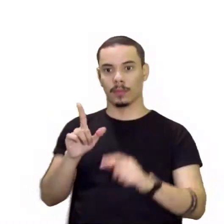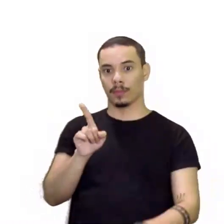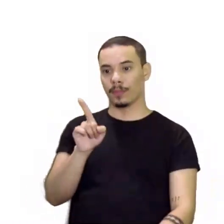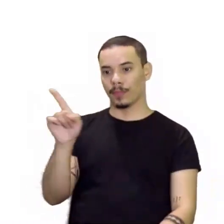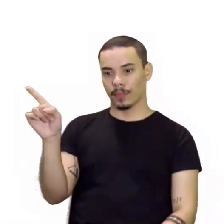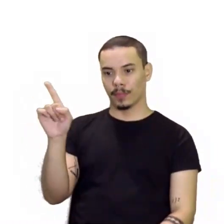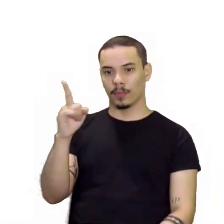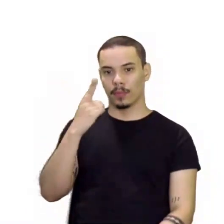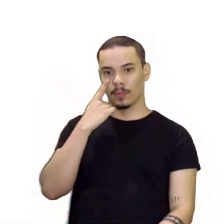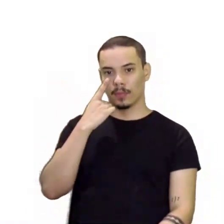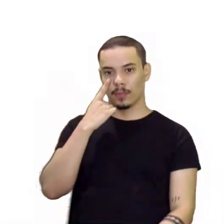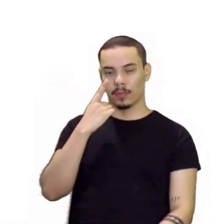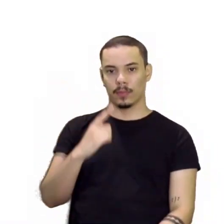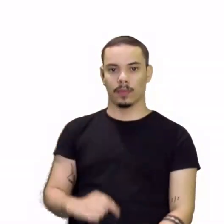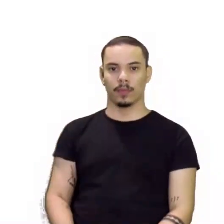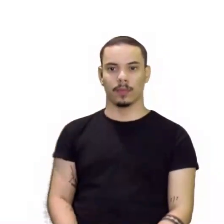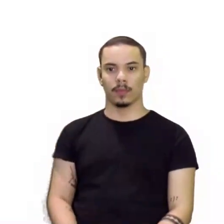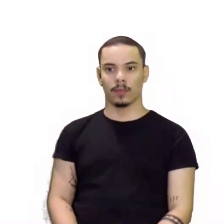bem.